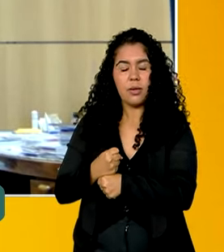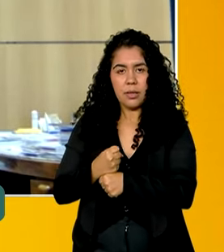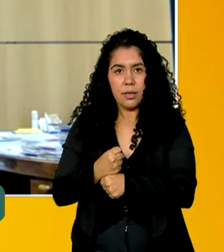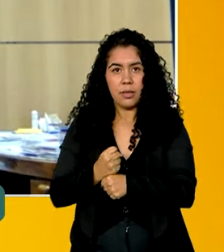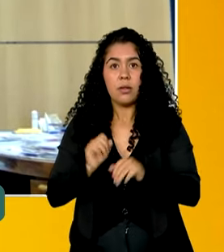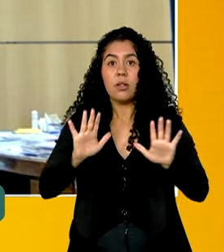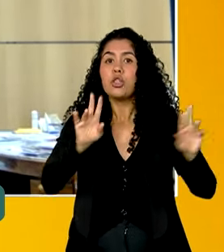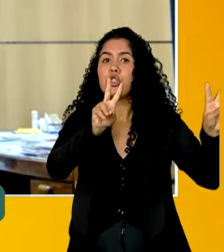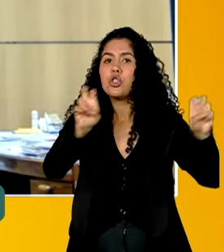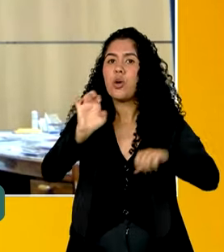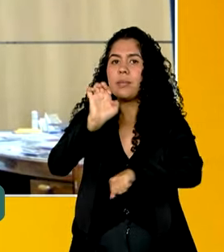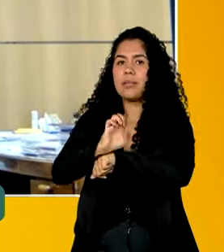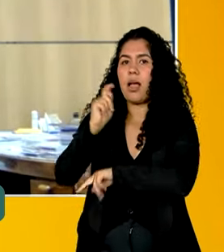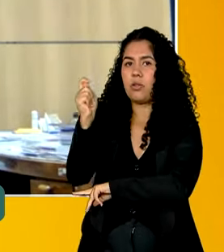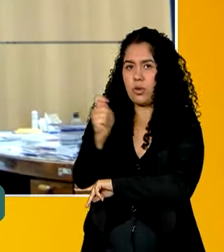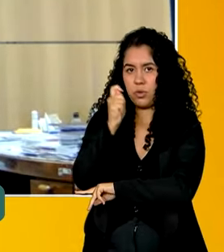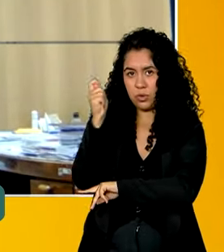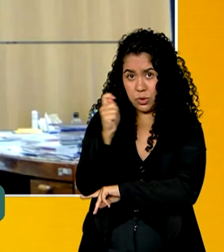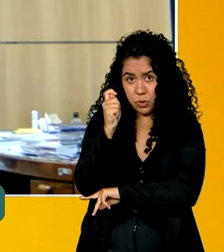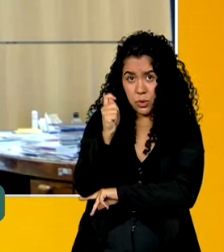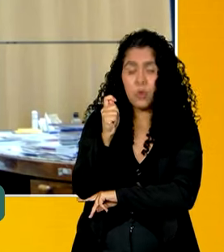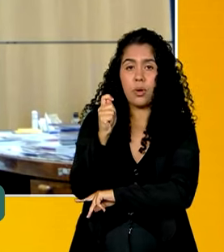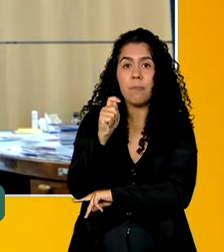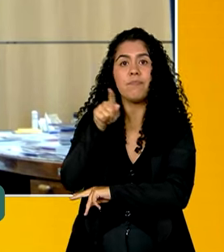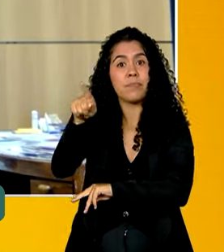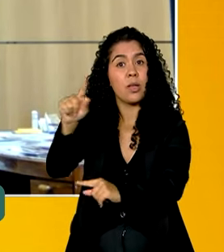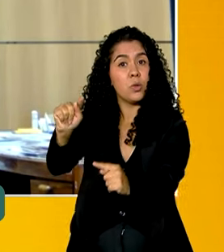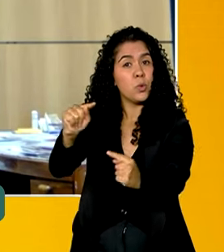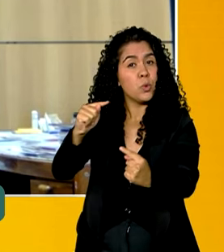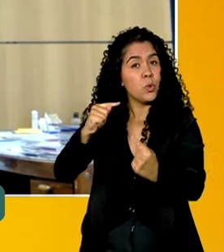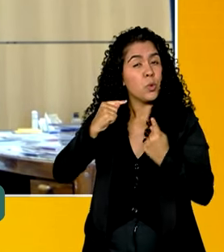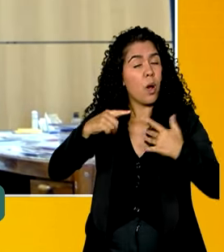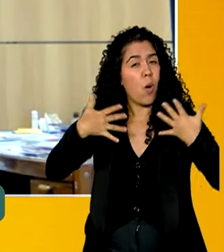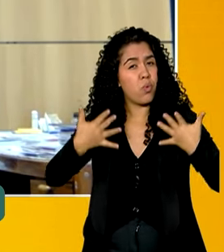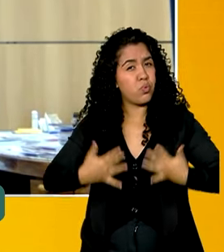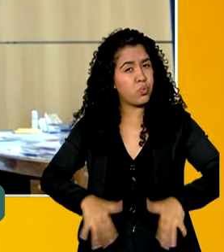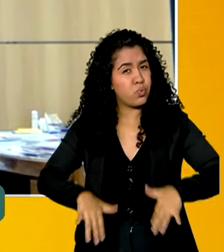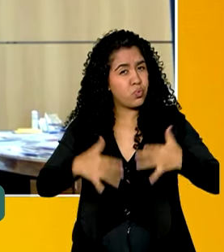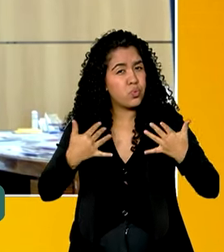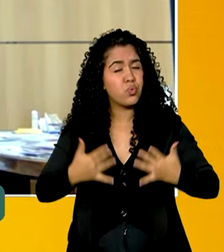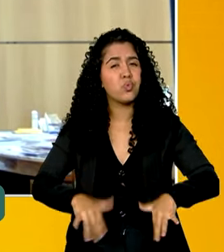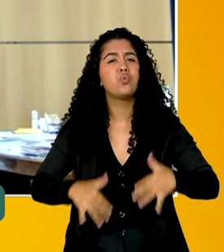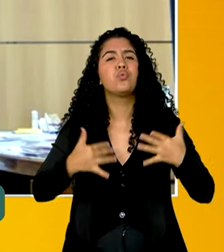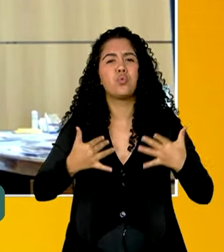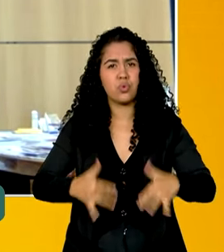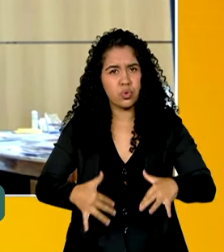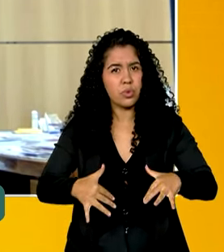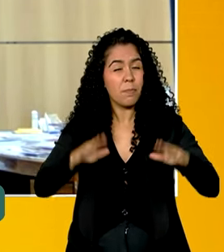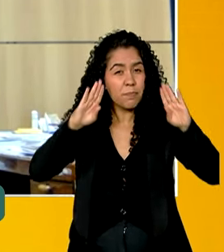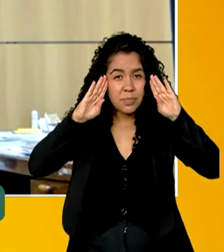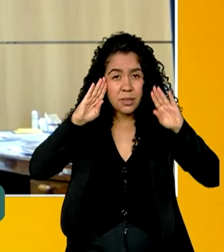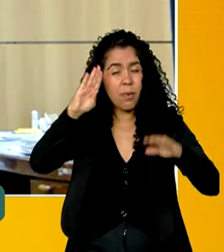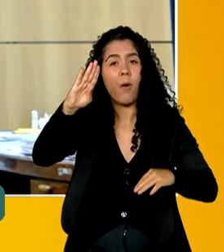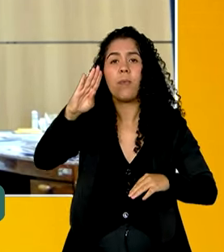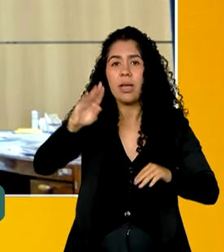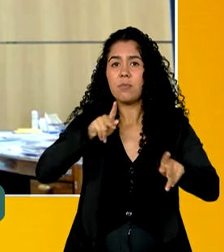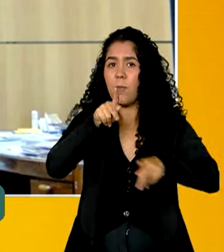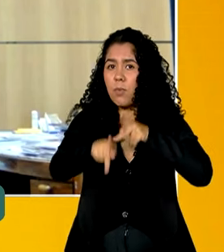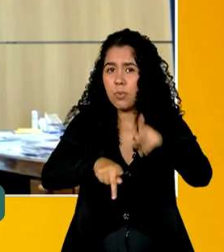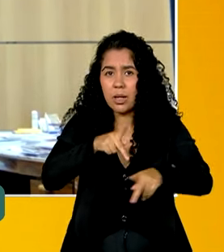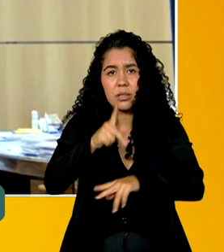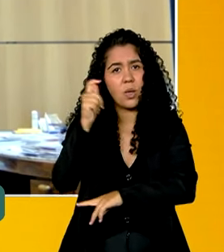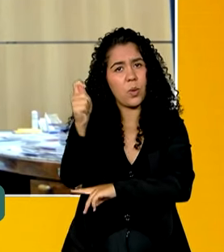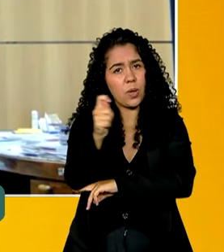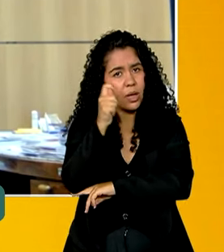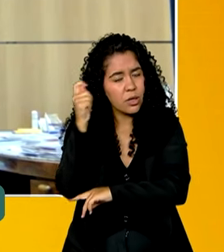O Rio Grande do Sul, ele traz um desafio muito grande para o nosso povo gaúcho, para o governo do estado,